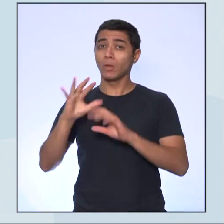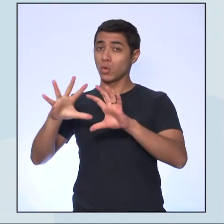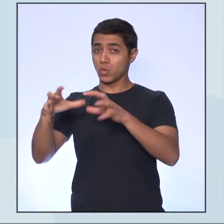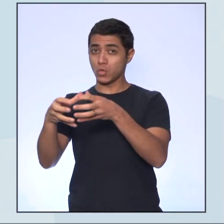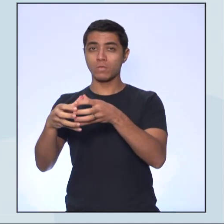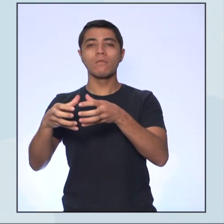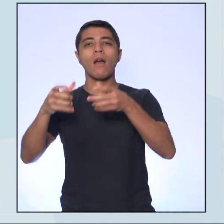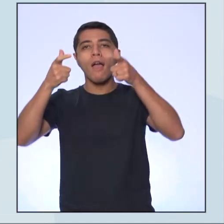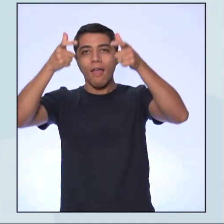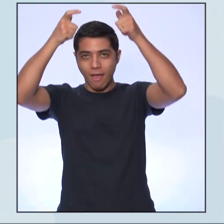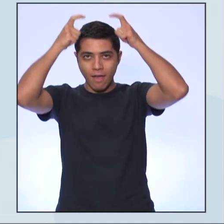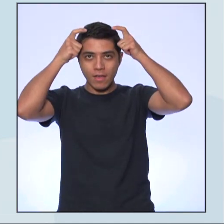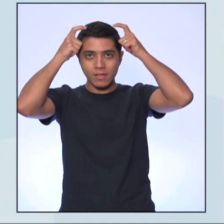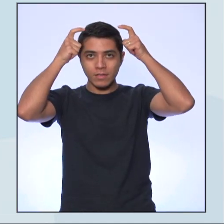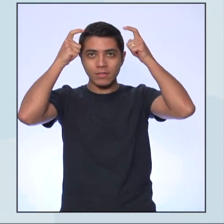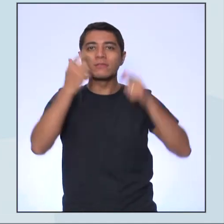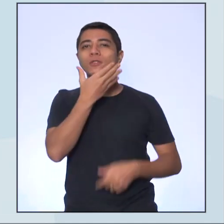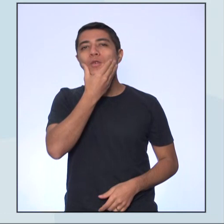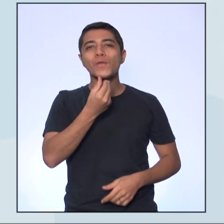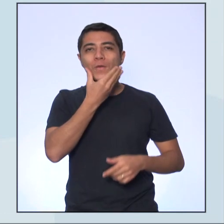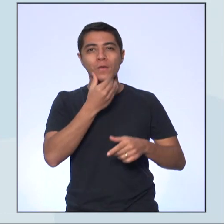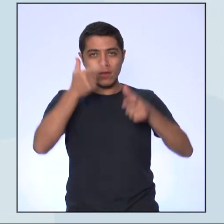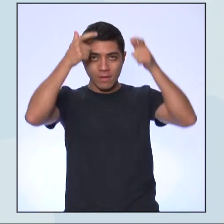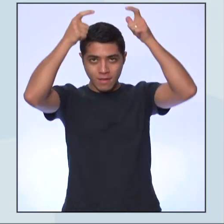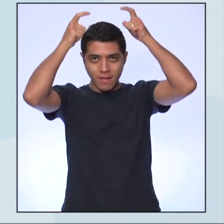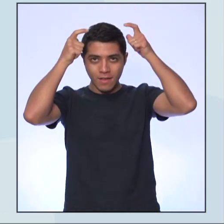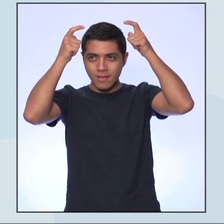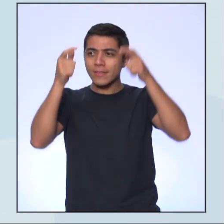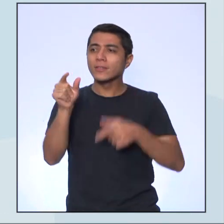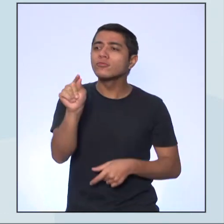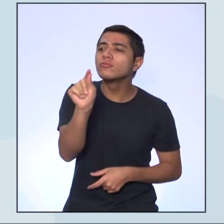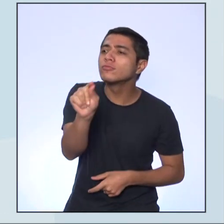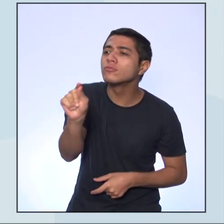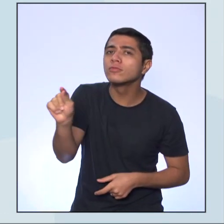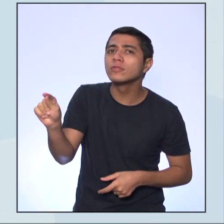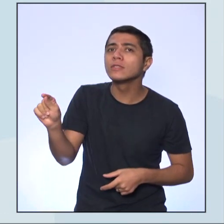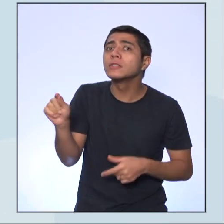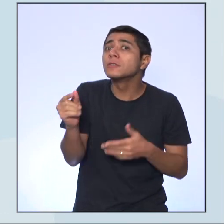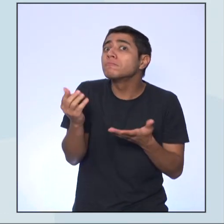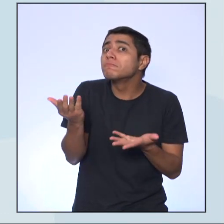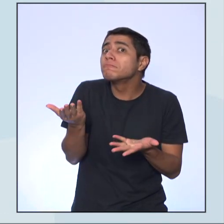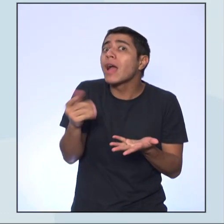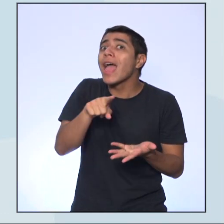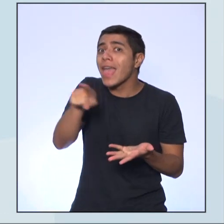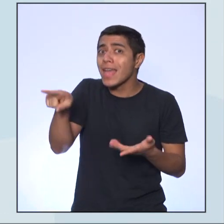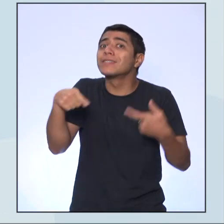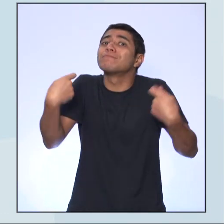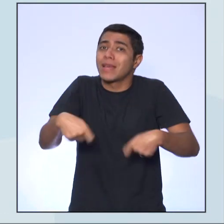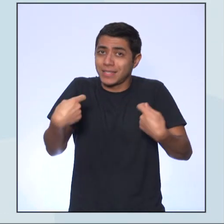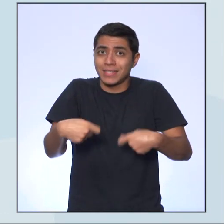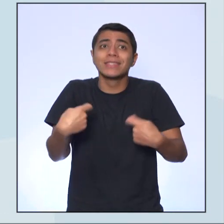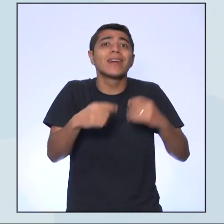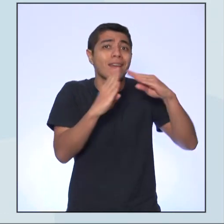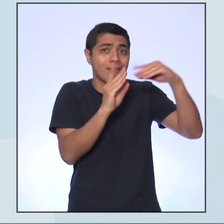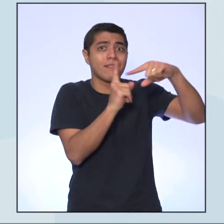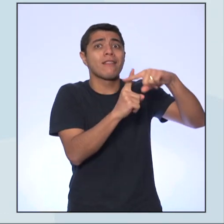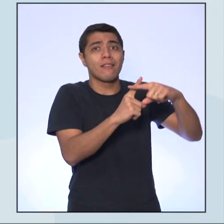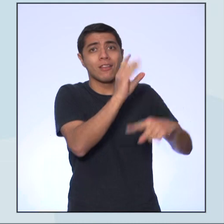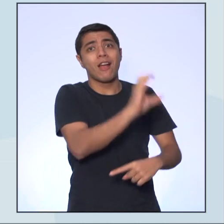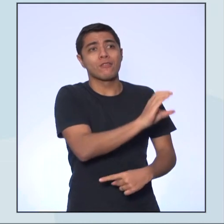de falar, eles precisavam do apoio da Igreja Católica para se tornarem reis. Mas o